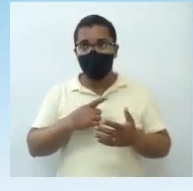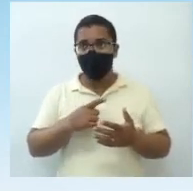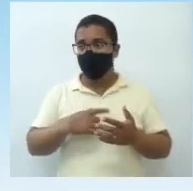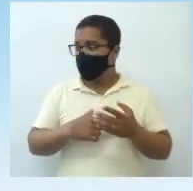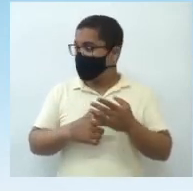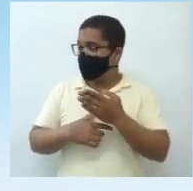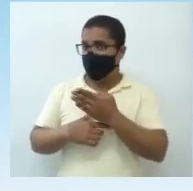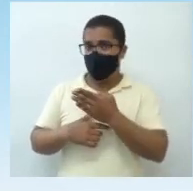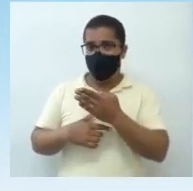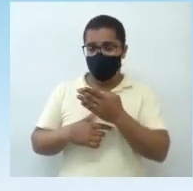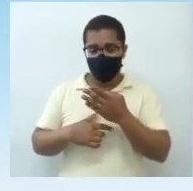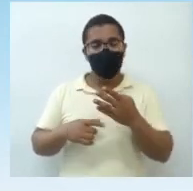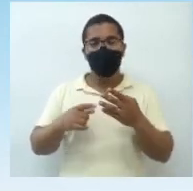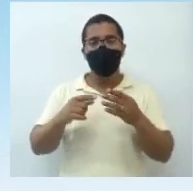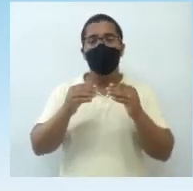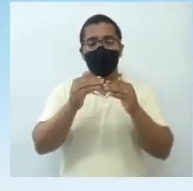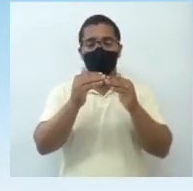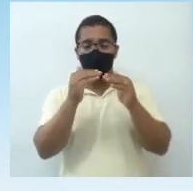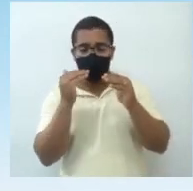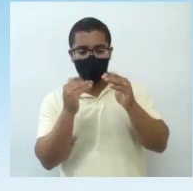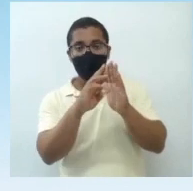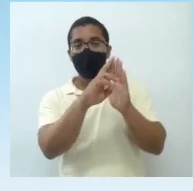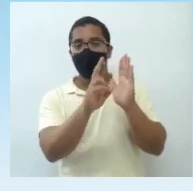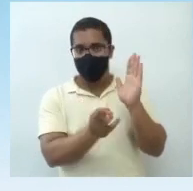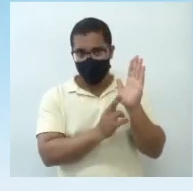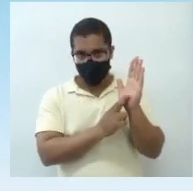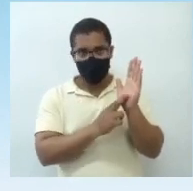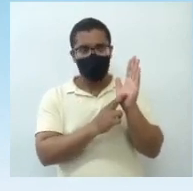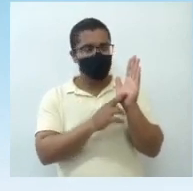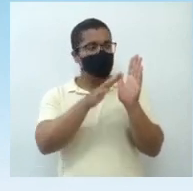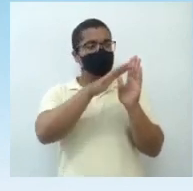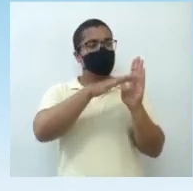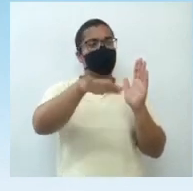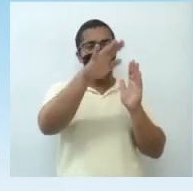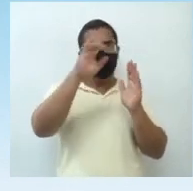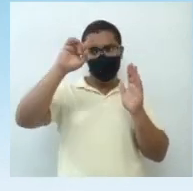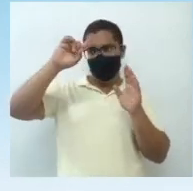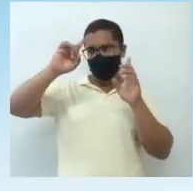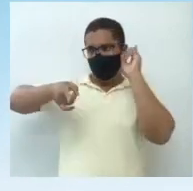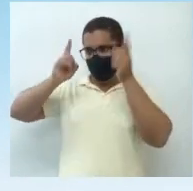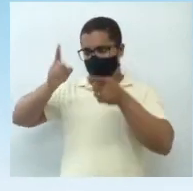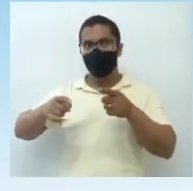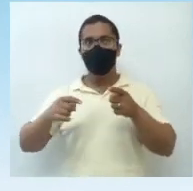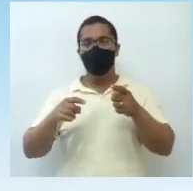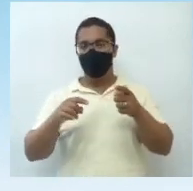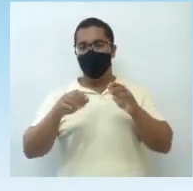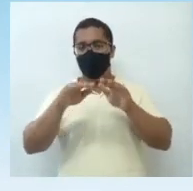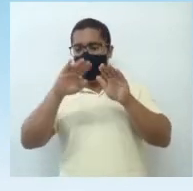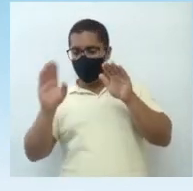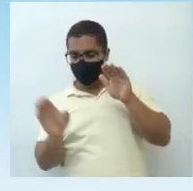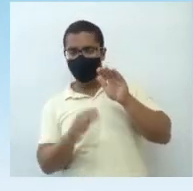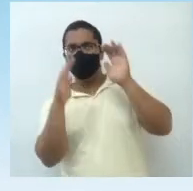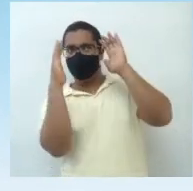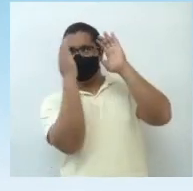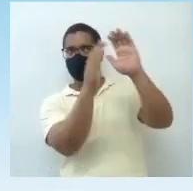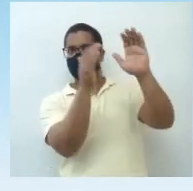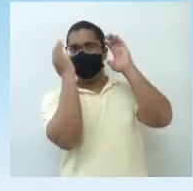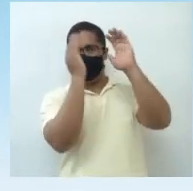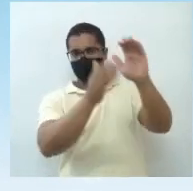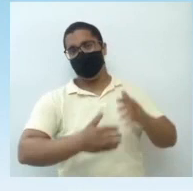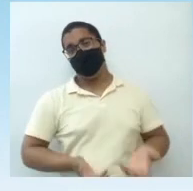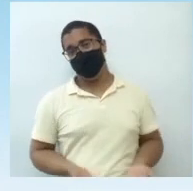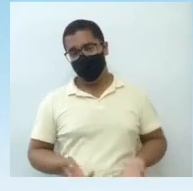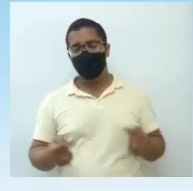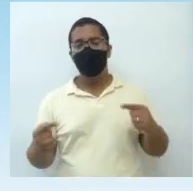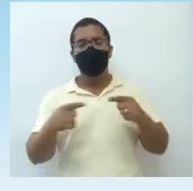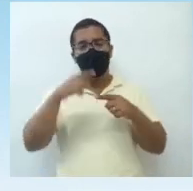slides Submisso às regras daqueles que o domínio Ok então aí isso tem a